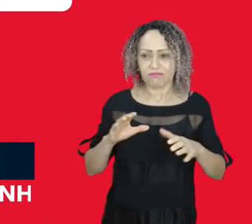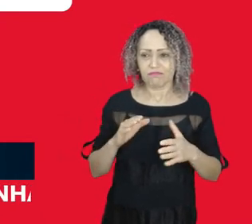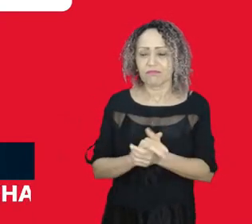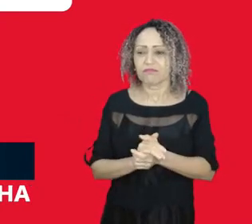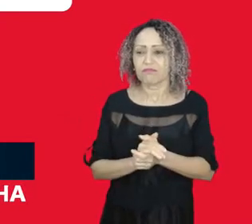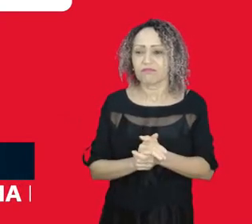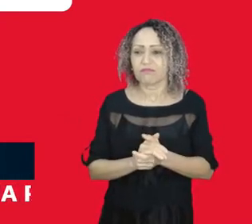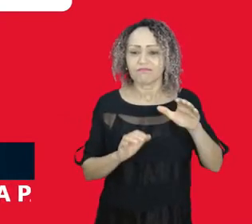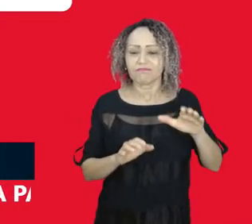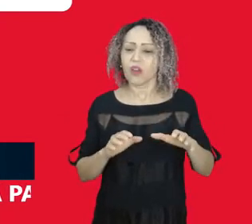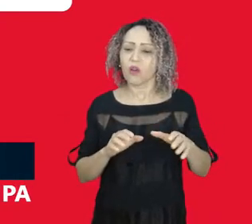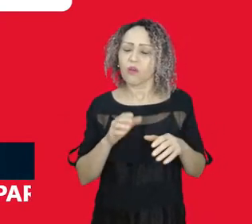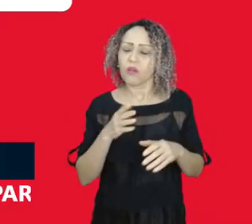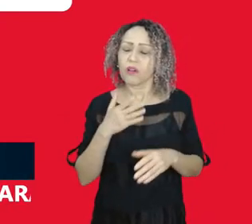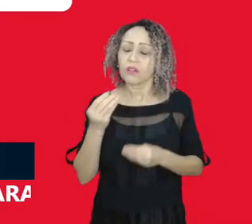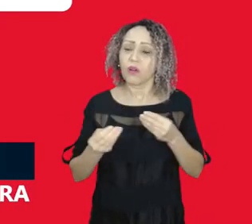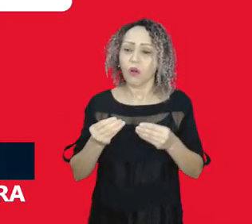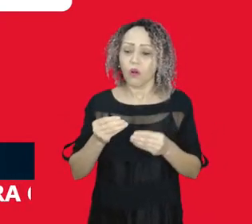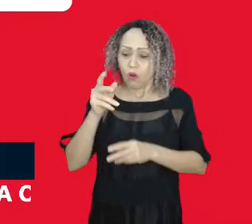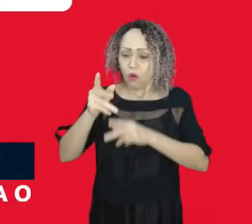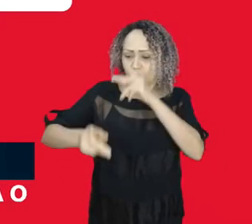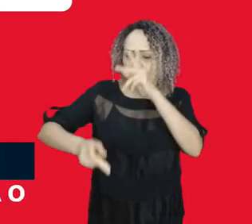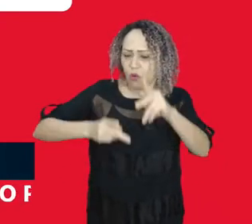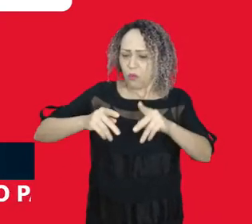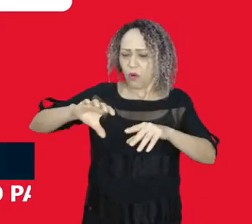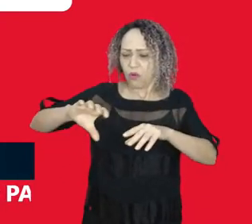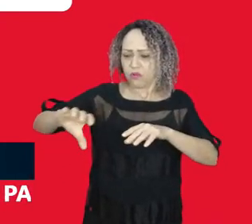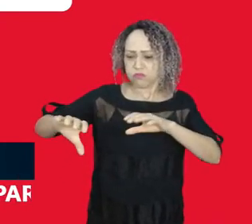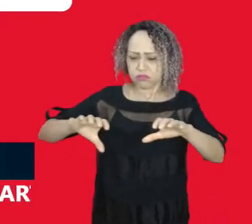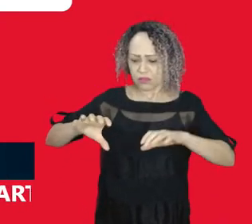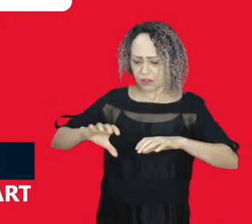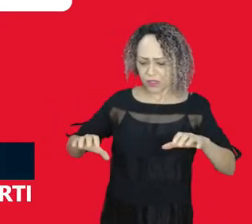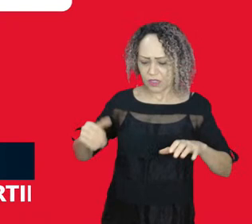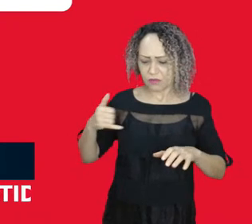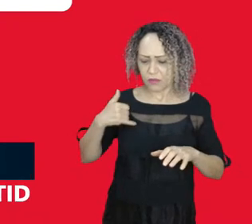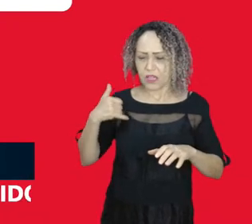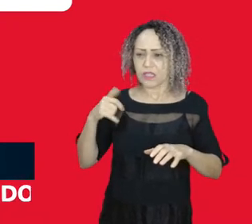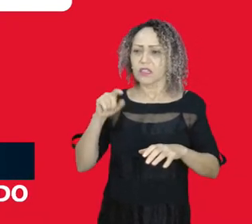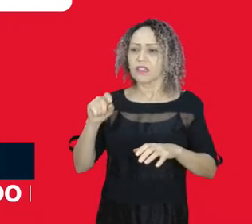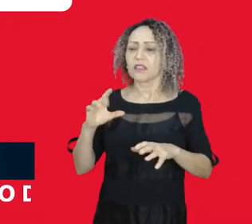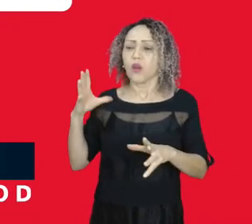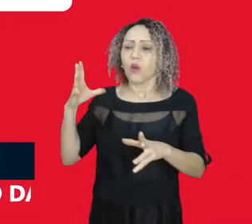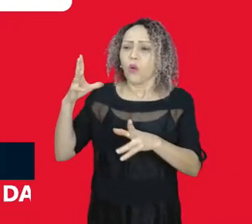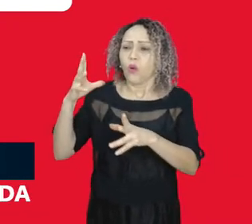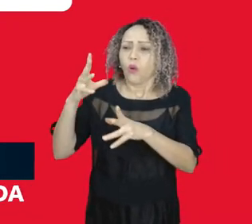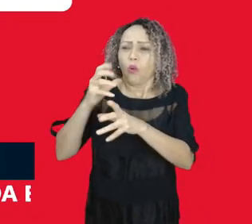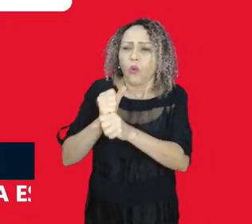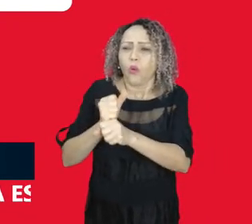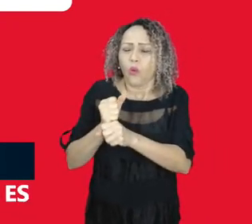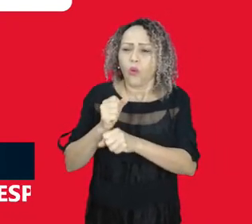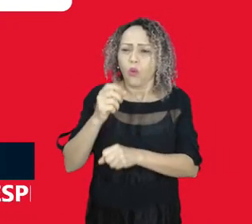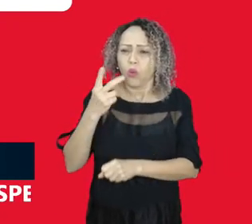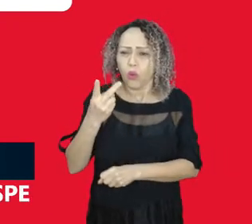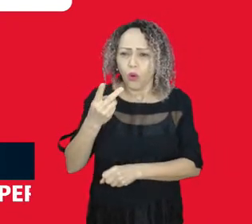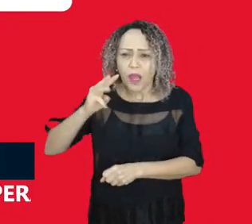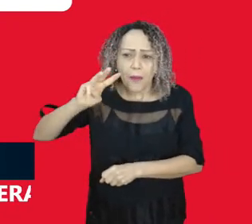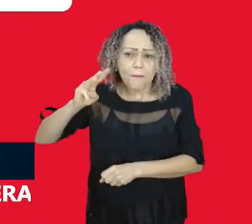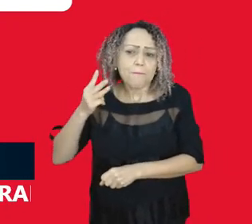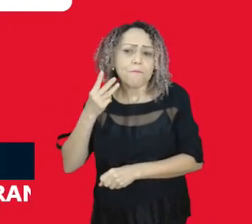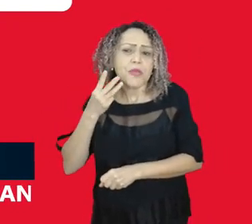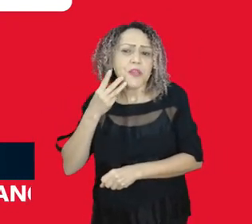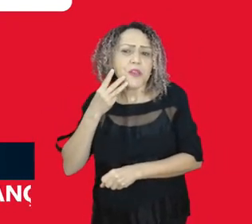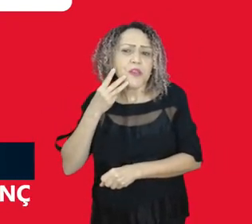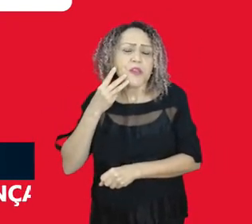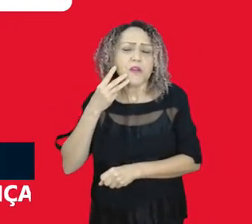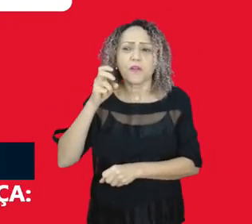de população aqui, dividida pela idade, com os eleitores, totaliza aí em torno de 2,5 milhões de eleitores nessas faixas